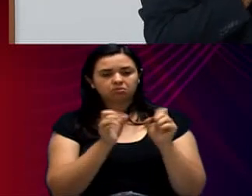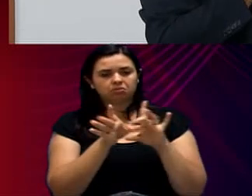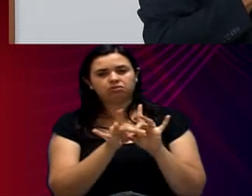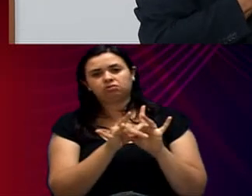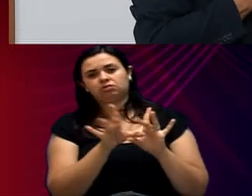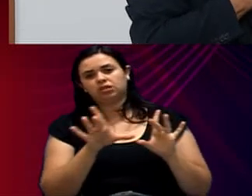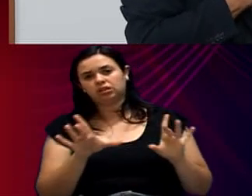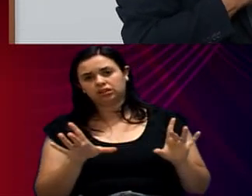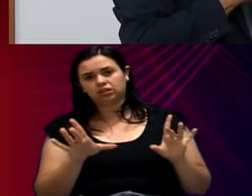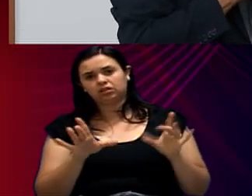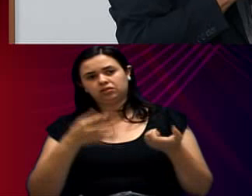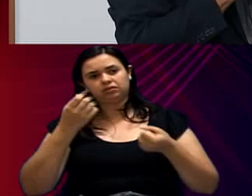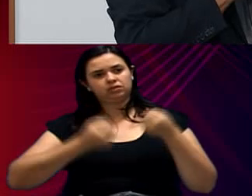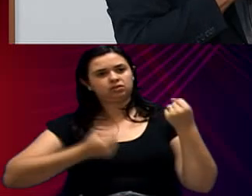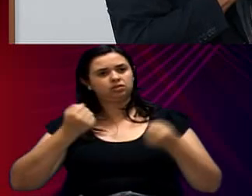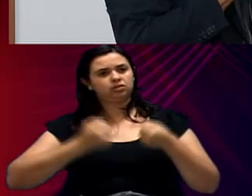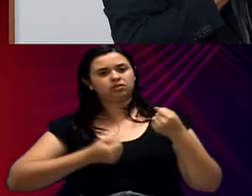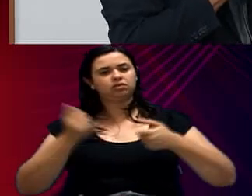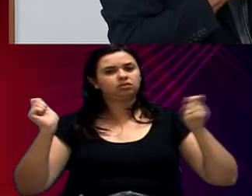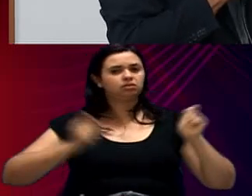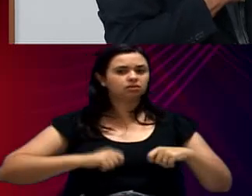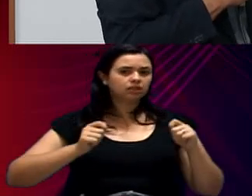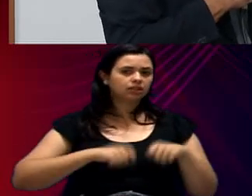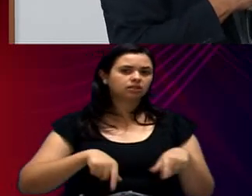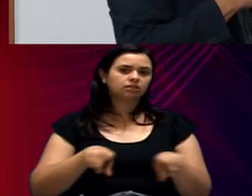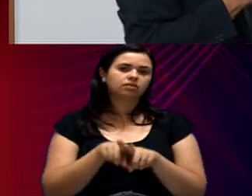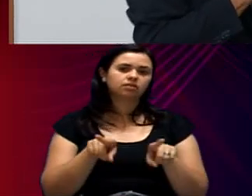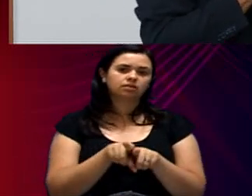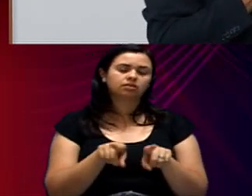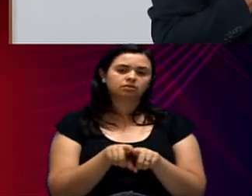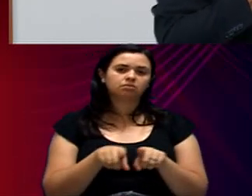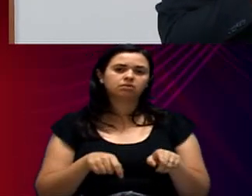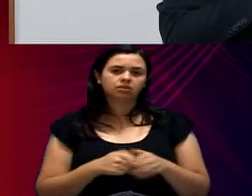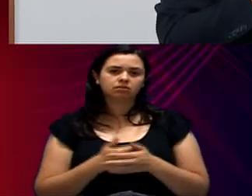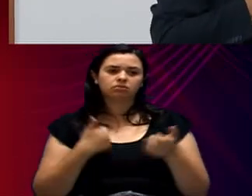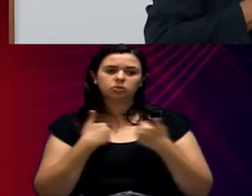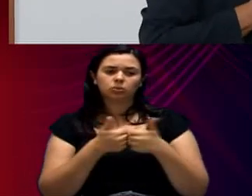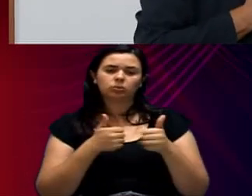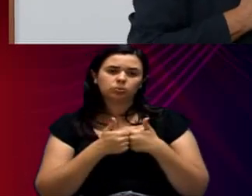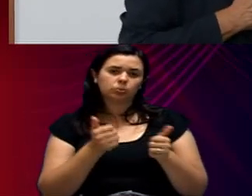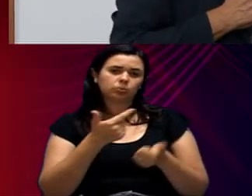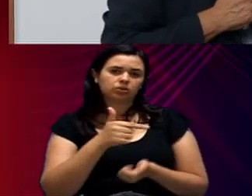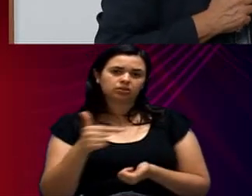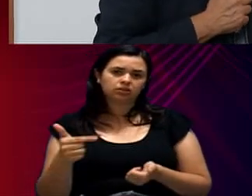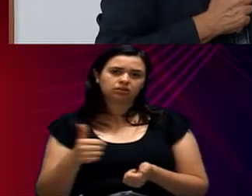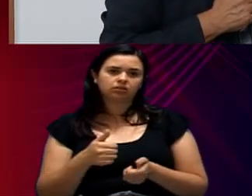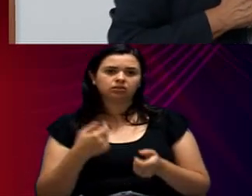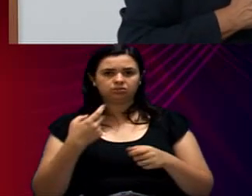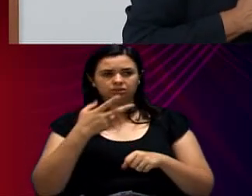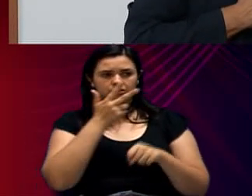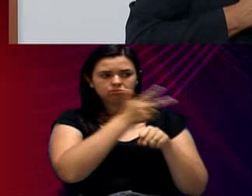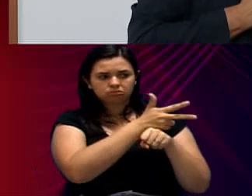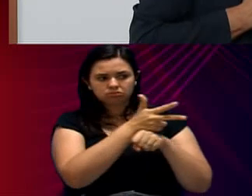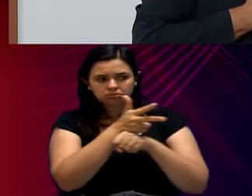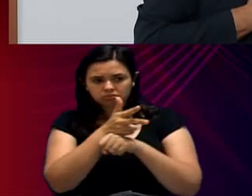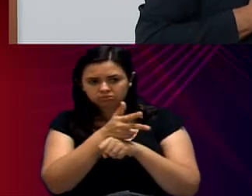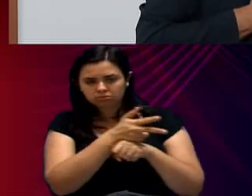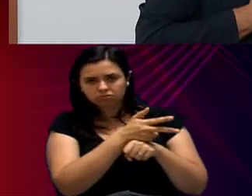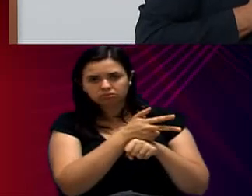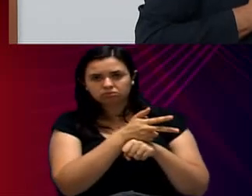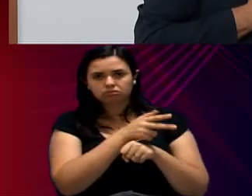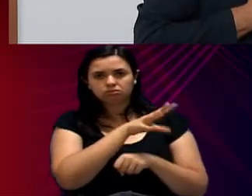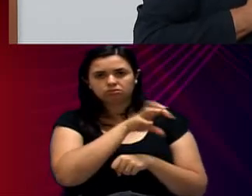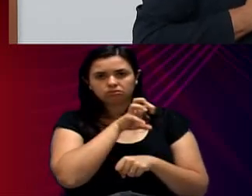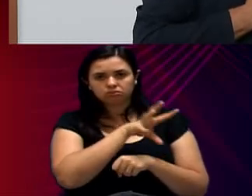transitando ali usar também. Sim, que não tem ônibus. Não, não, claro, tem fluxo, claro, né? Que sim, claro que Porque sim. Você sabe que tem as câmeras de vídeo monitoramento, se você estiver ali na